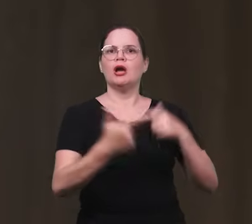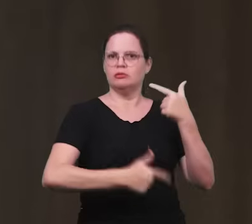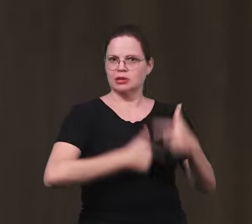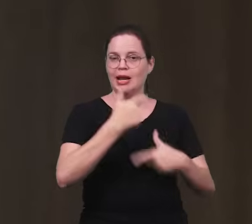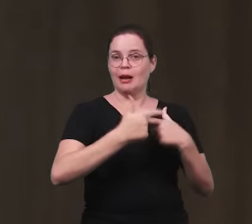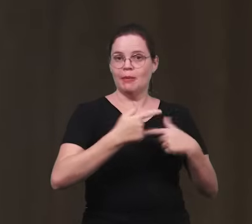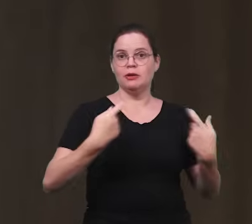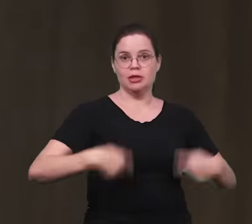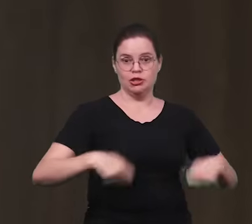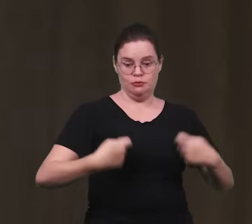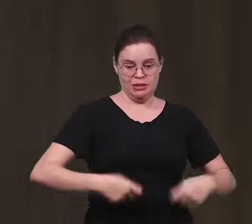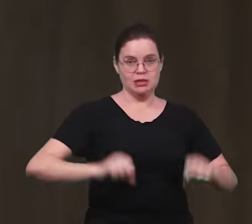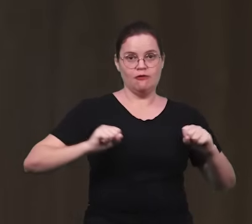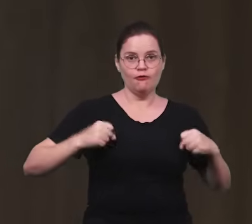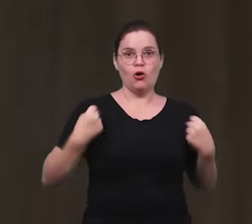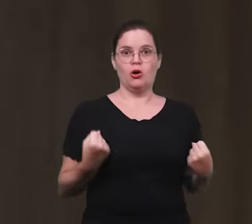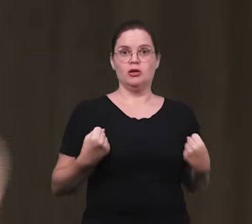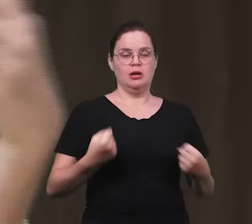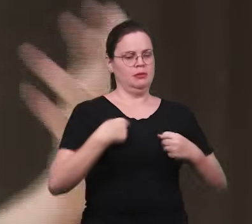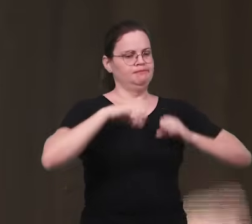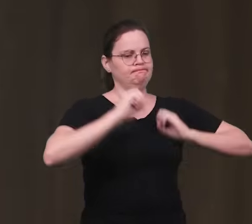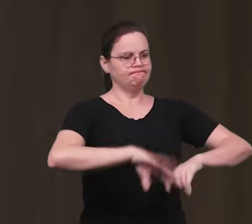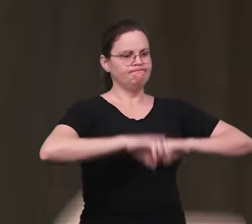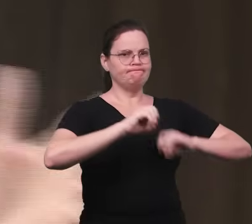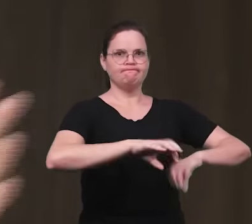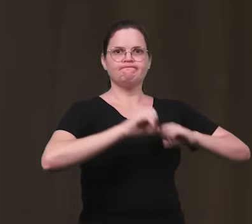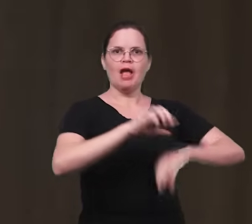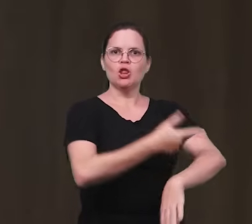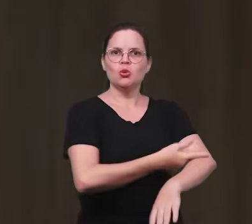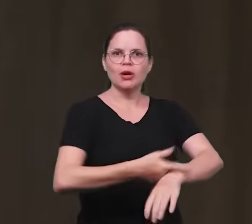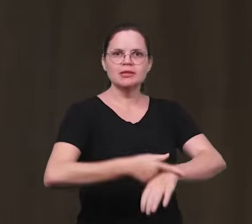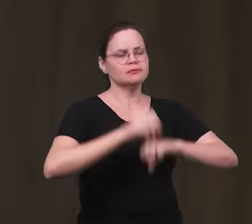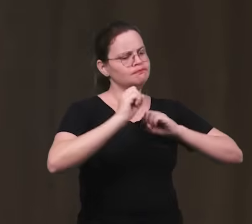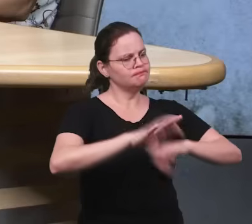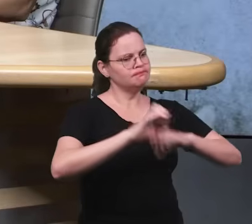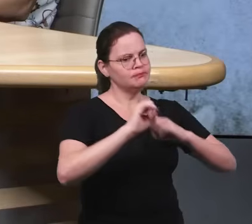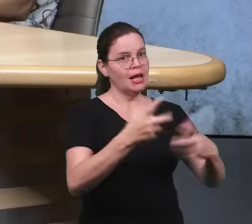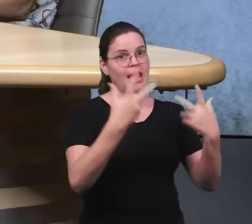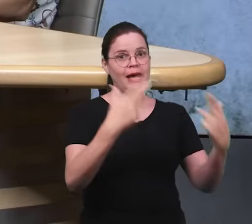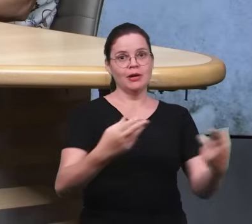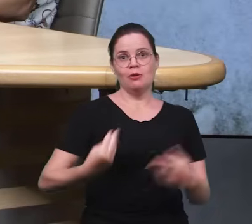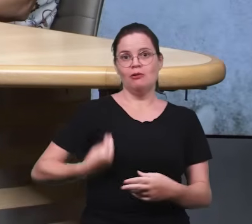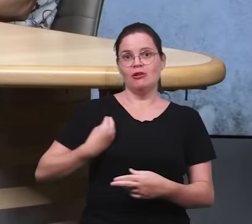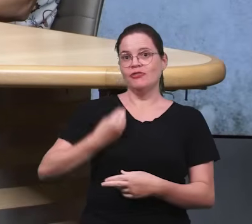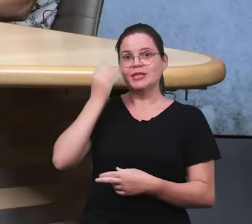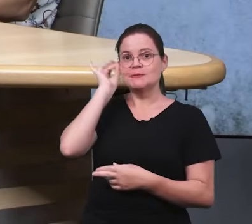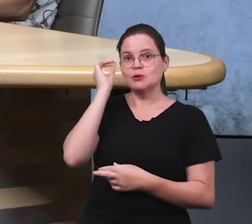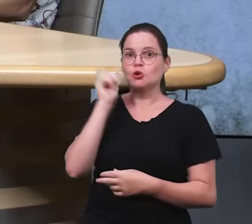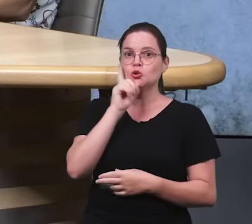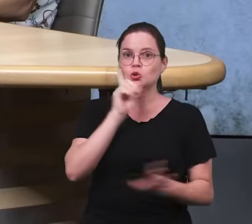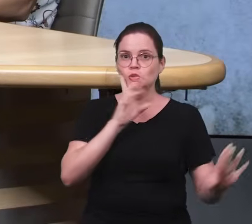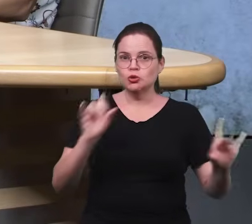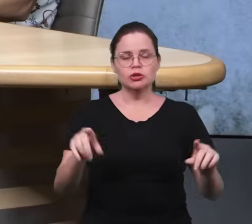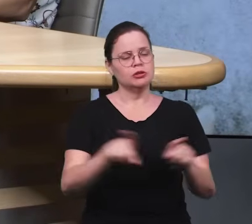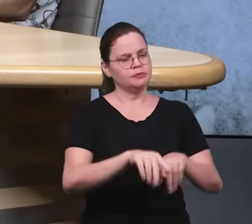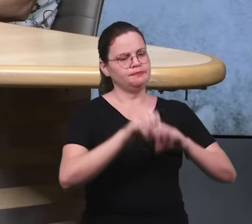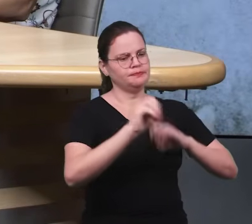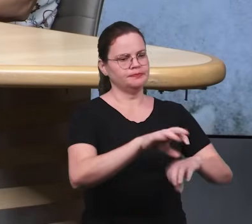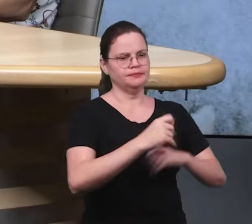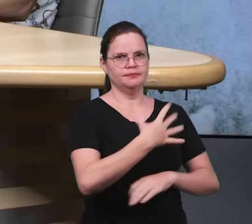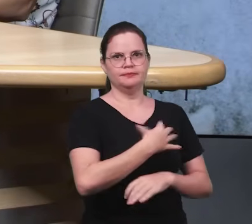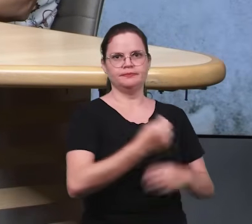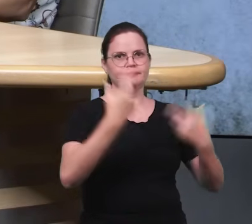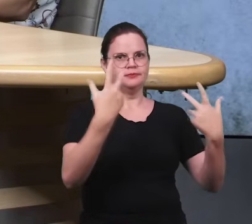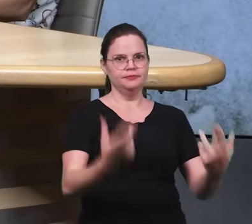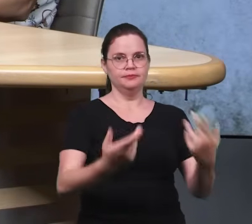fortes para educar, né? Que é um trabalho constante e diário, como para a vida espiritual. Então precisamos ter os nossos braços